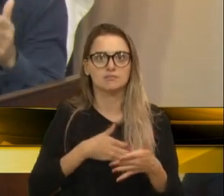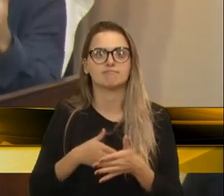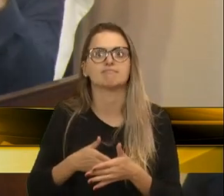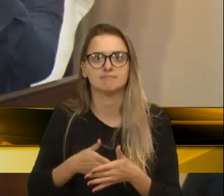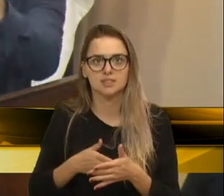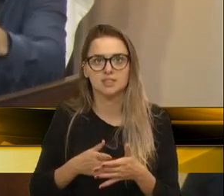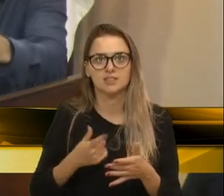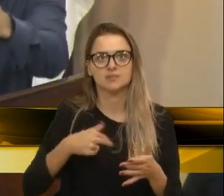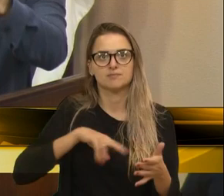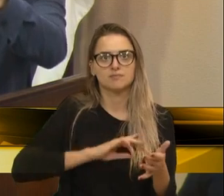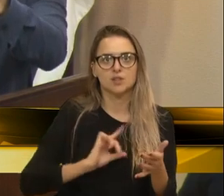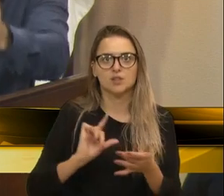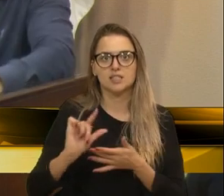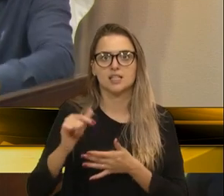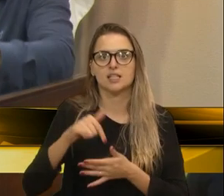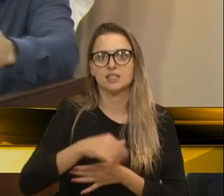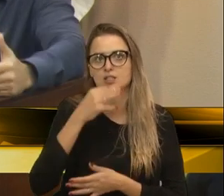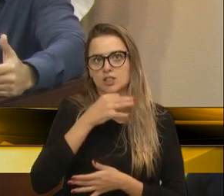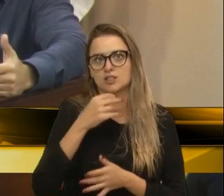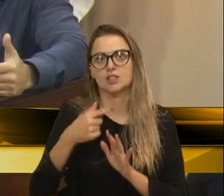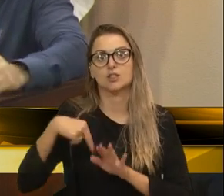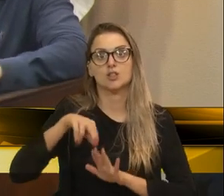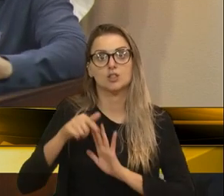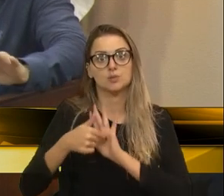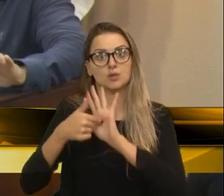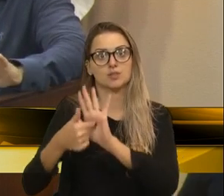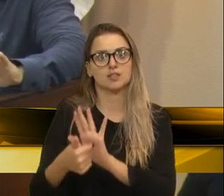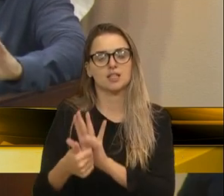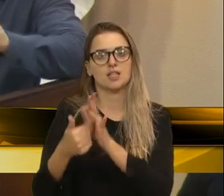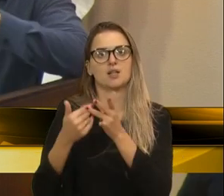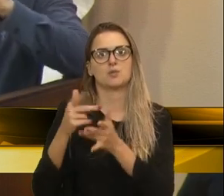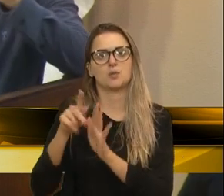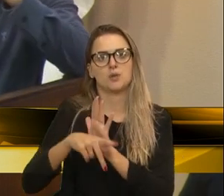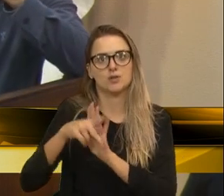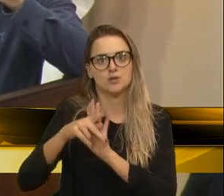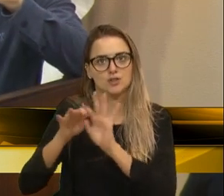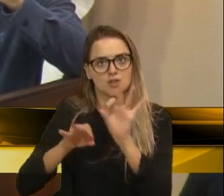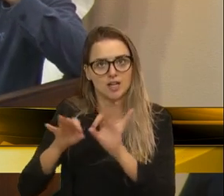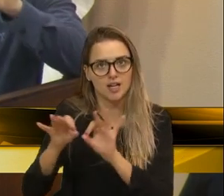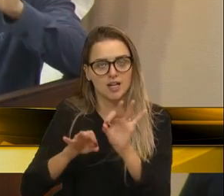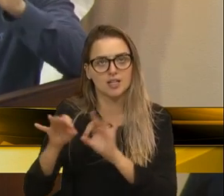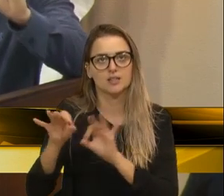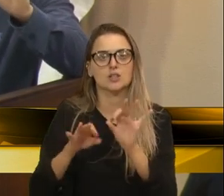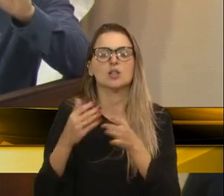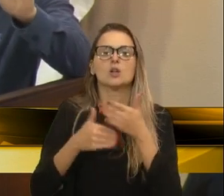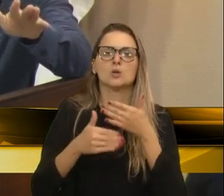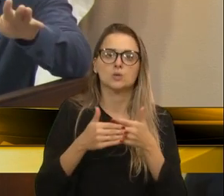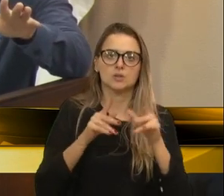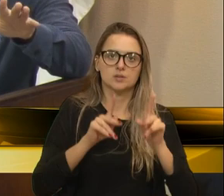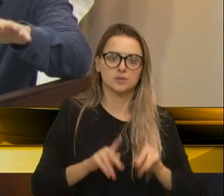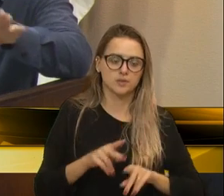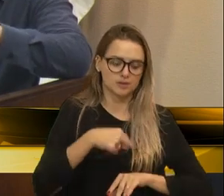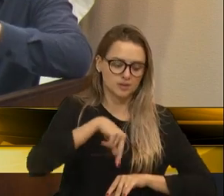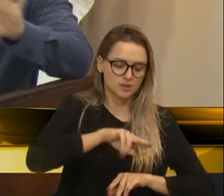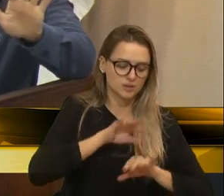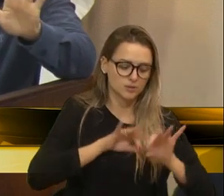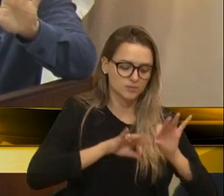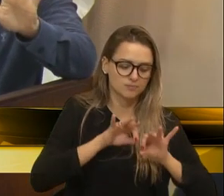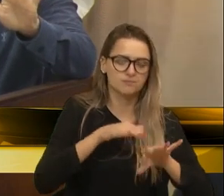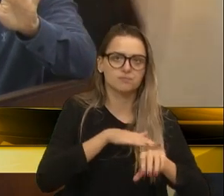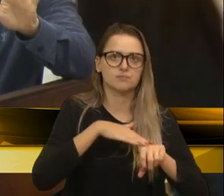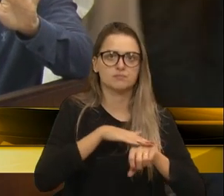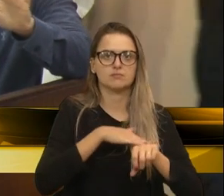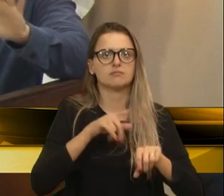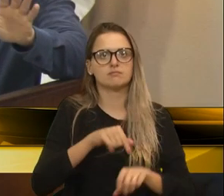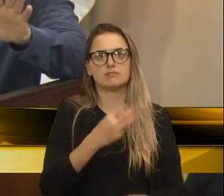de Caxias e mostramos para eles numa pasta o projeto. E cada conversa com os 17 que nós conversamos pessoalmente, deputados federais, era meia